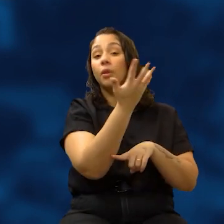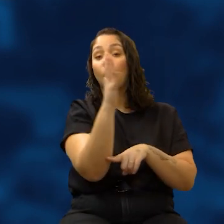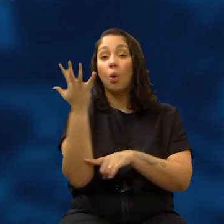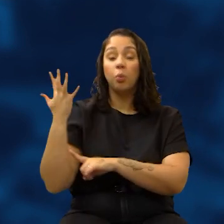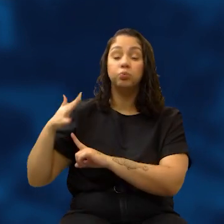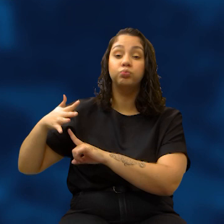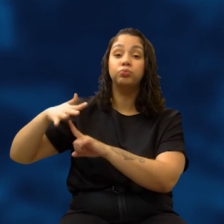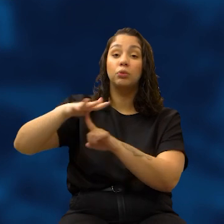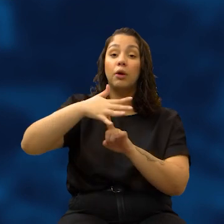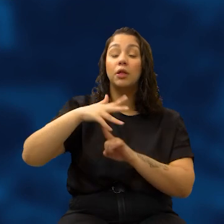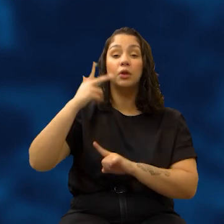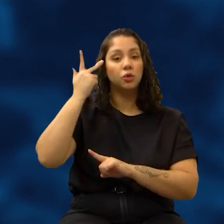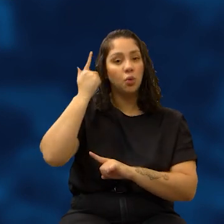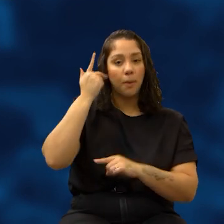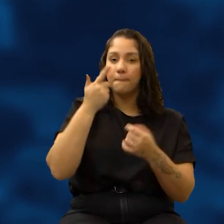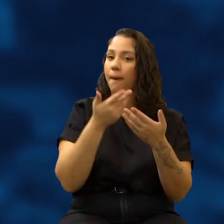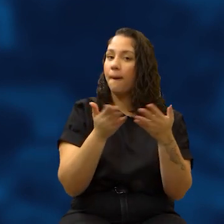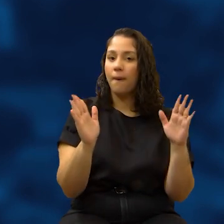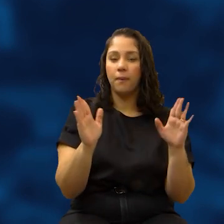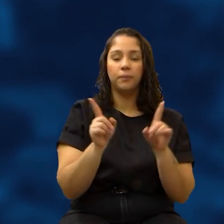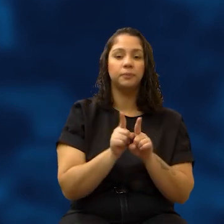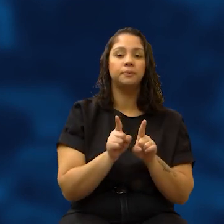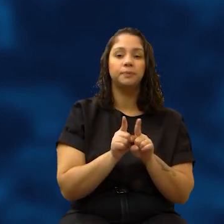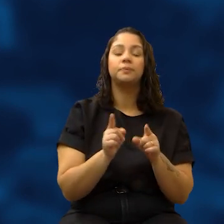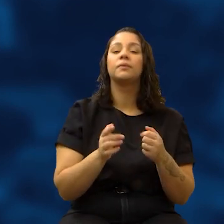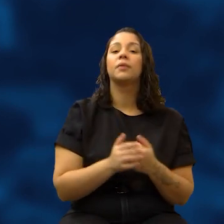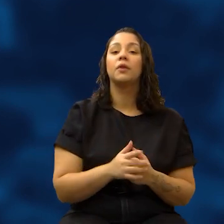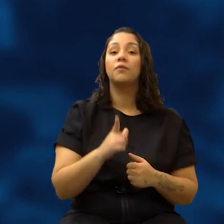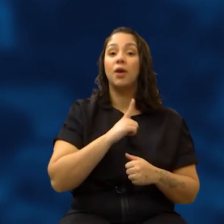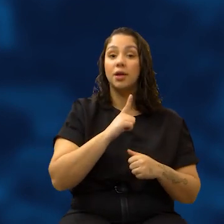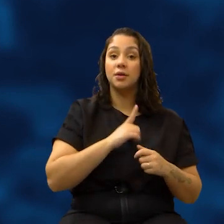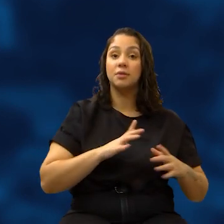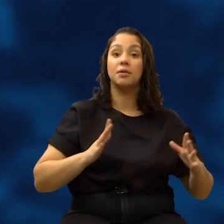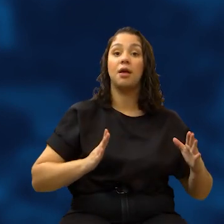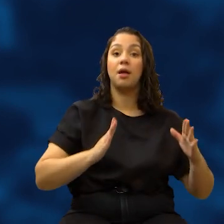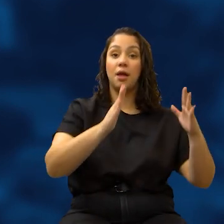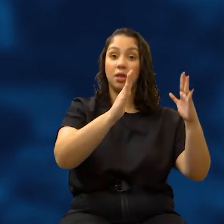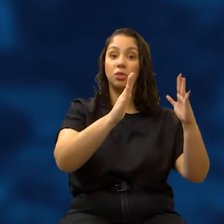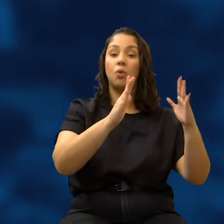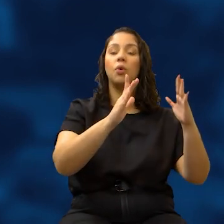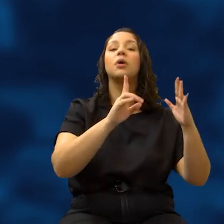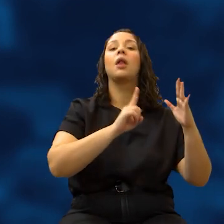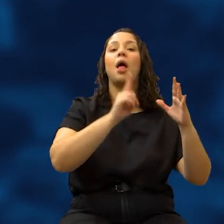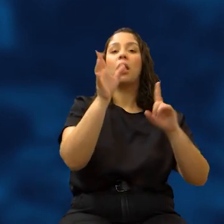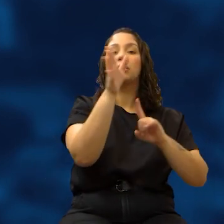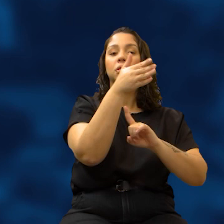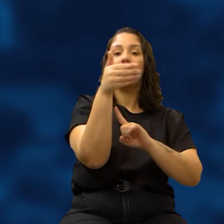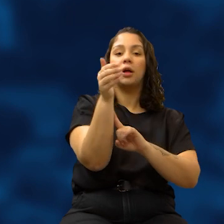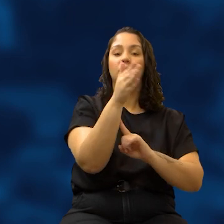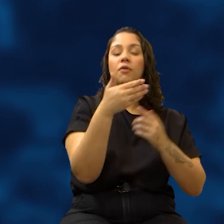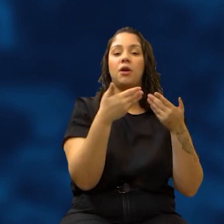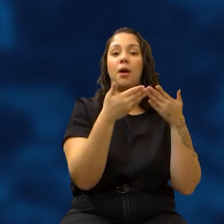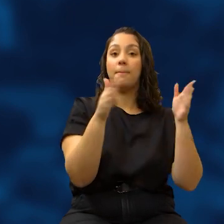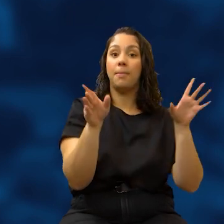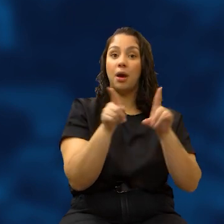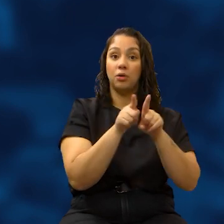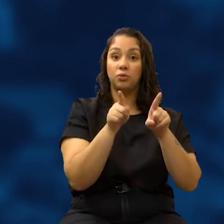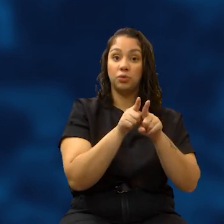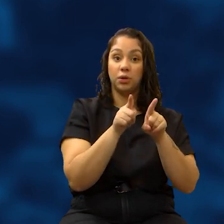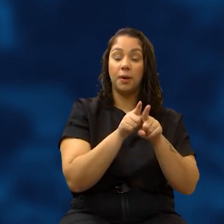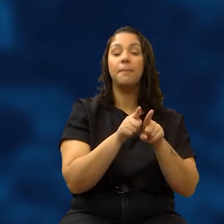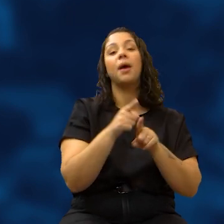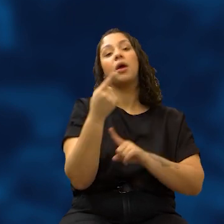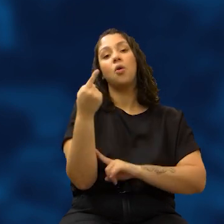que estão abertos funcionarão normalmente. A Torre do Castelo vai abrir normalmente no feriado de sexta, das 10 da manhã